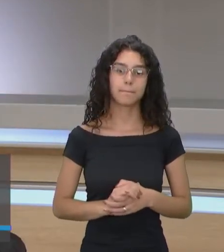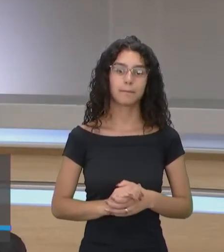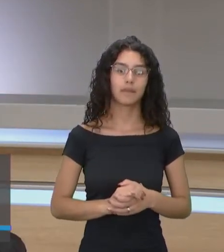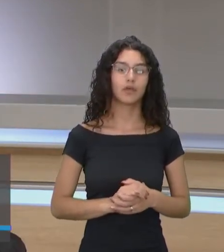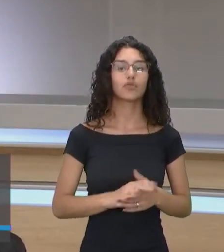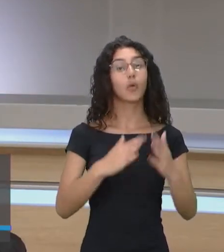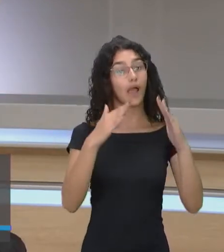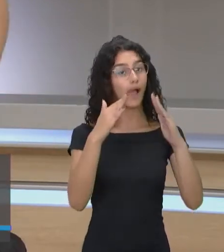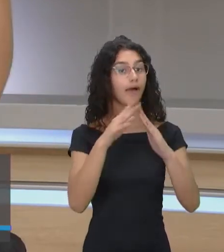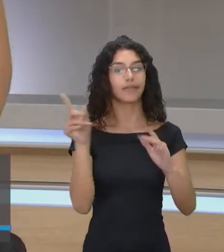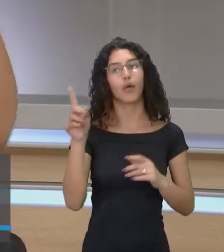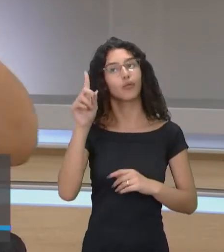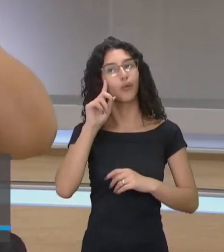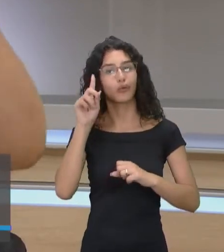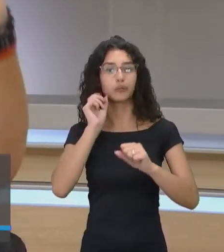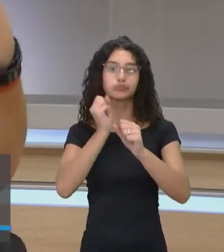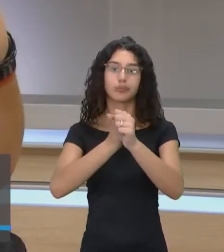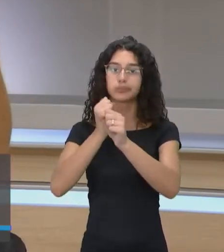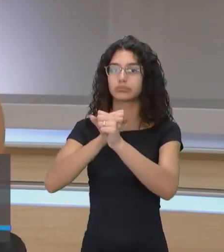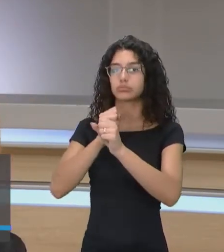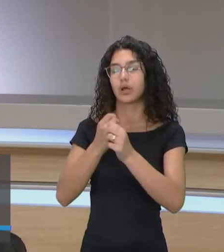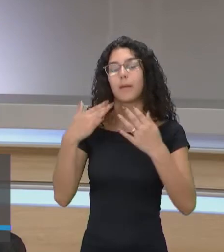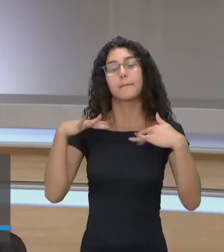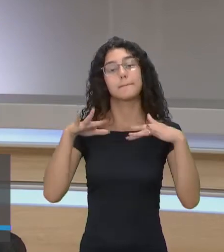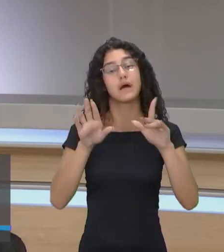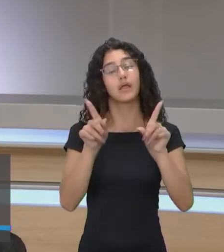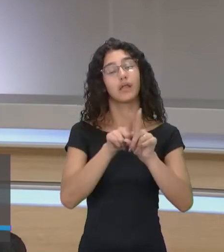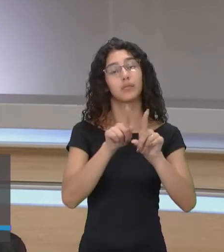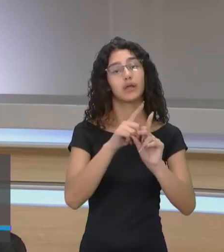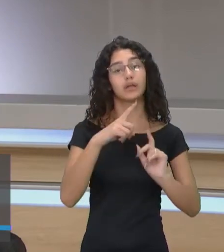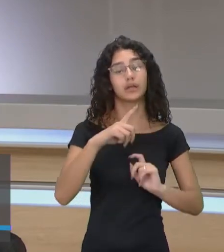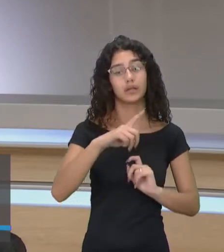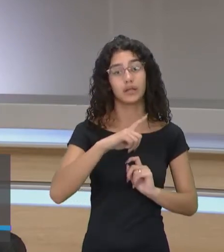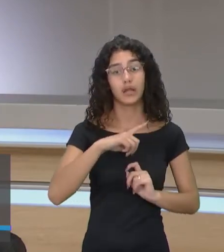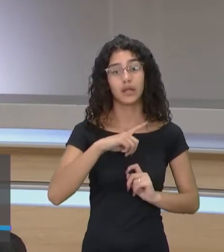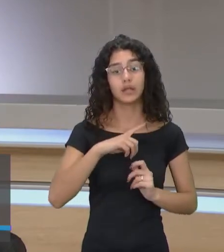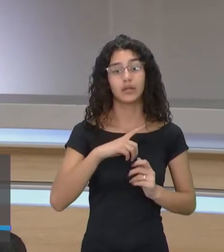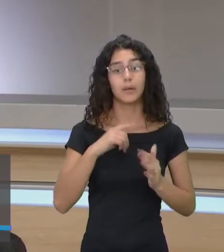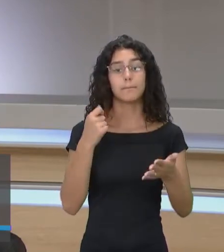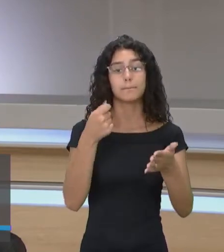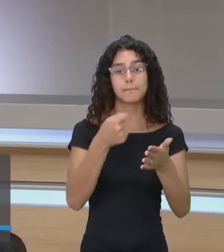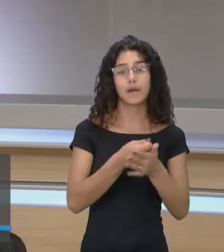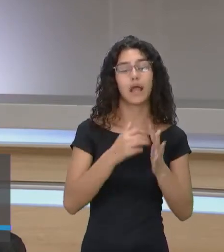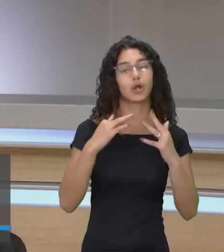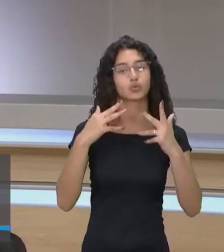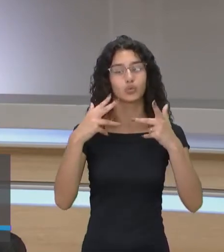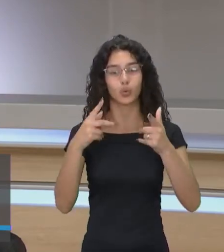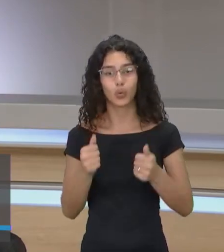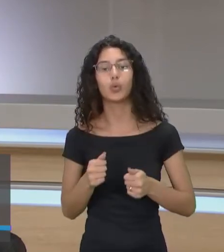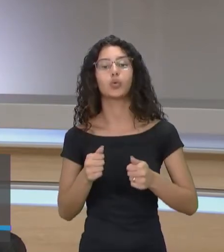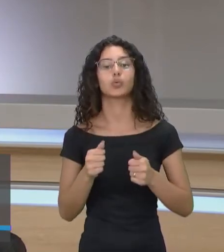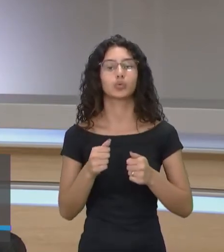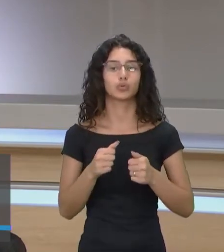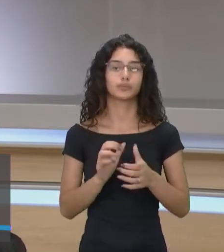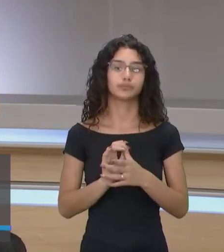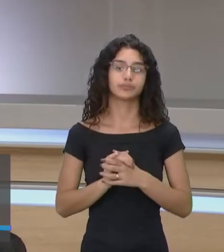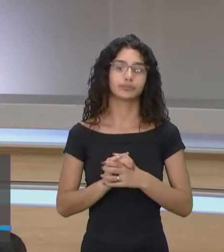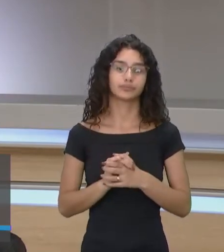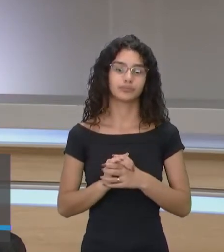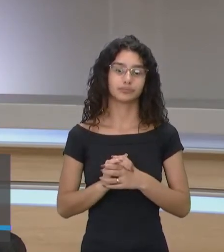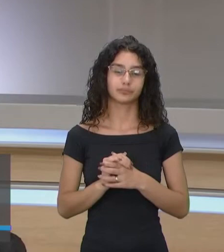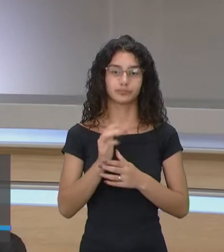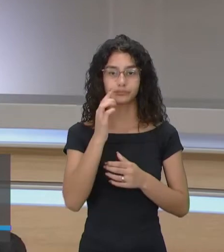não esteja em reforma todos os dias. Mas aí no caso, você vai pagar taxas, ou enfim, pagar